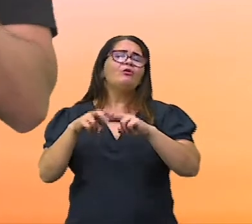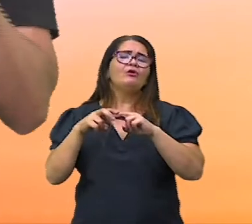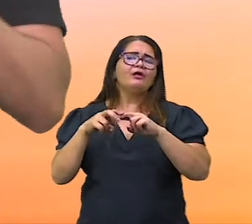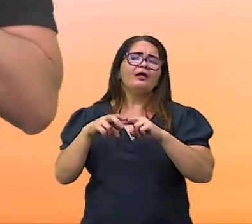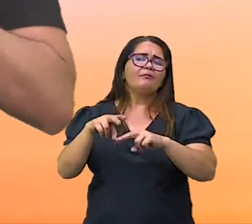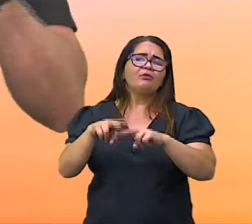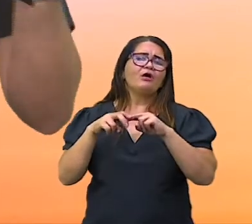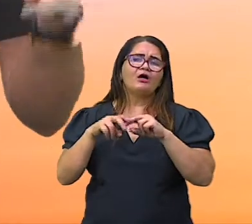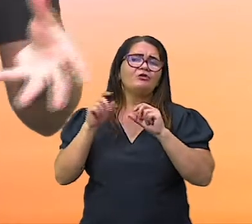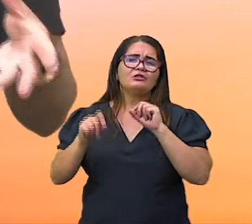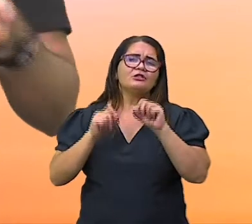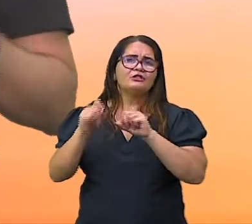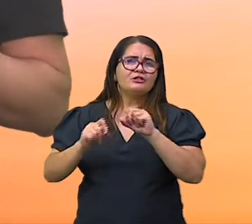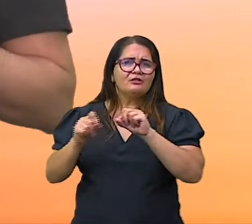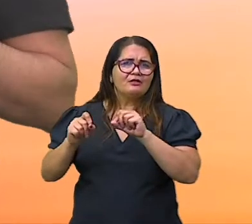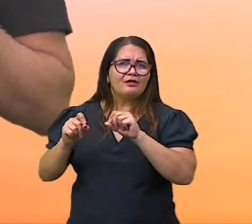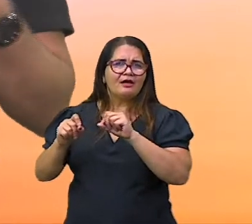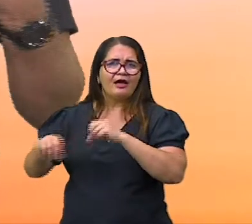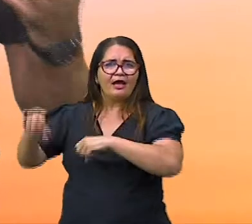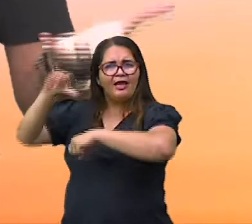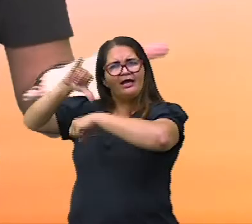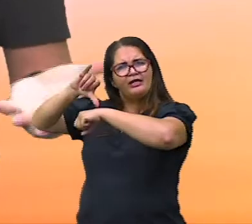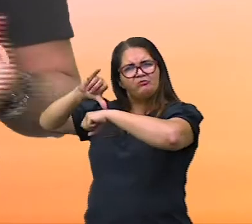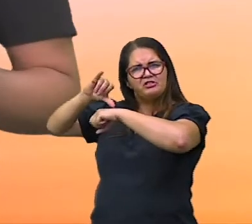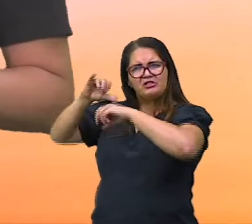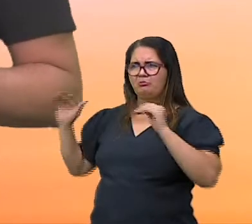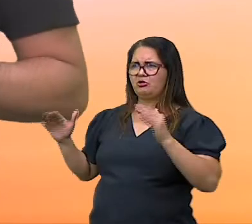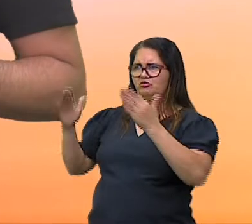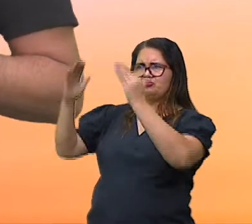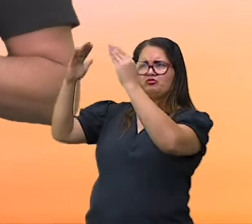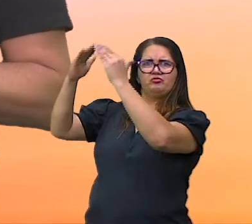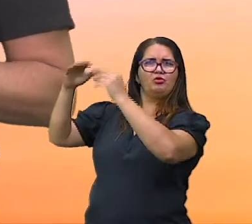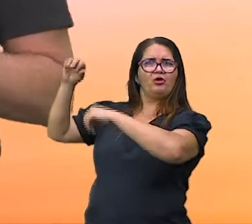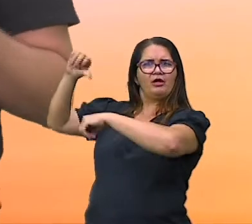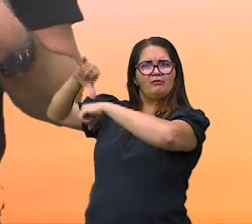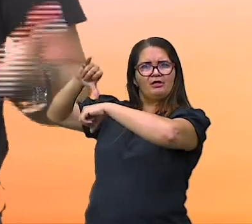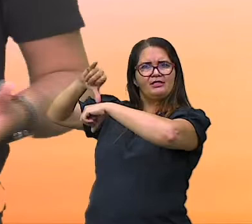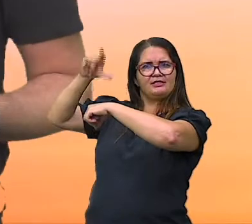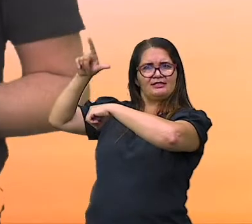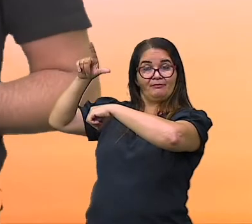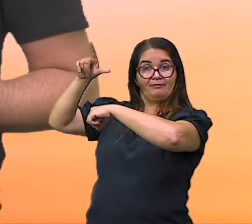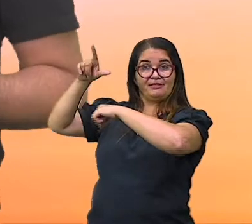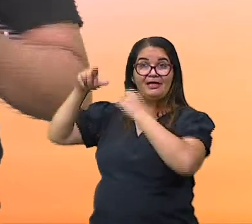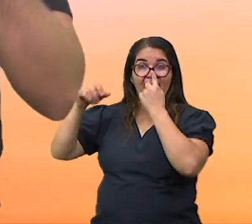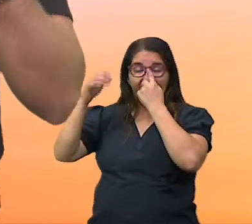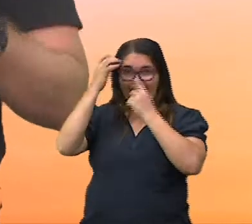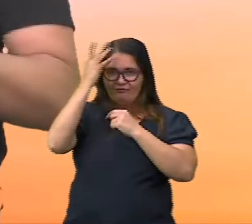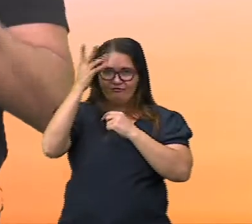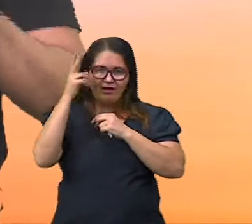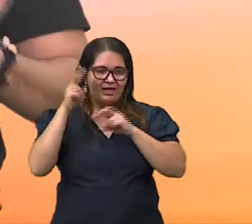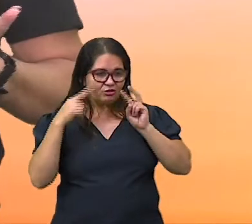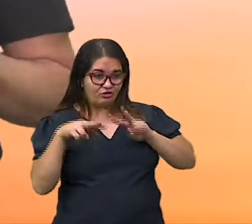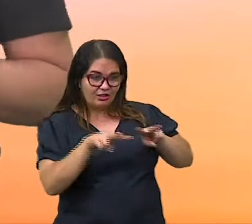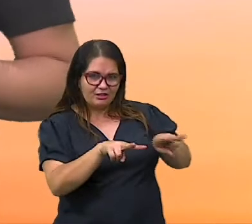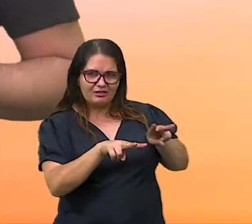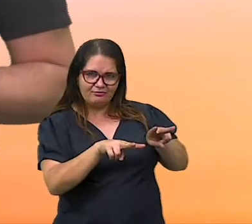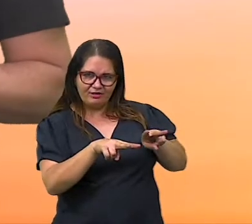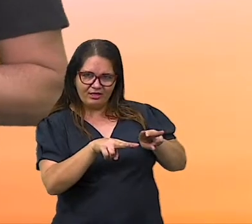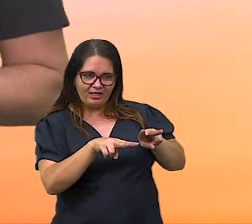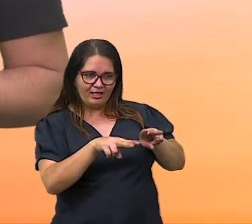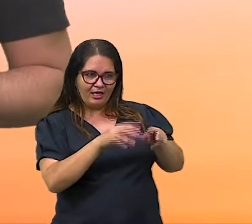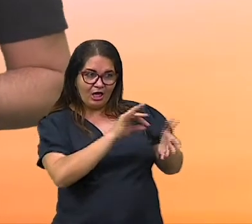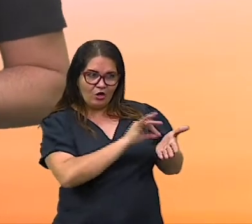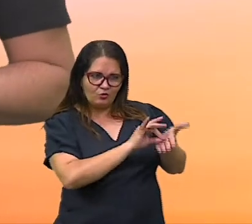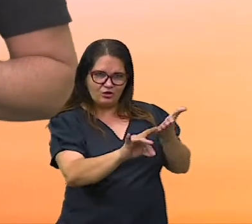as invasões até por certo tempo. Outras fortificações conseguiam deter de vez